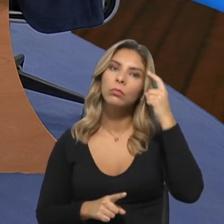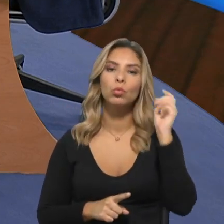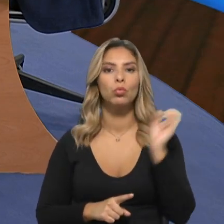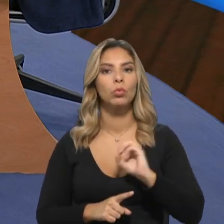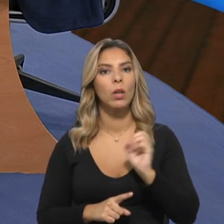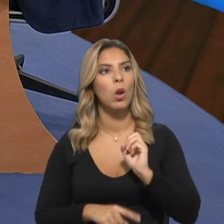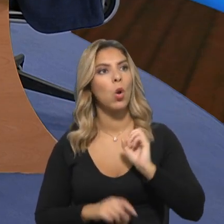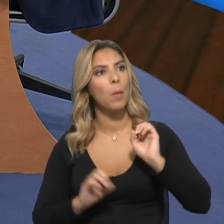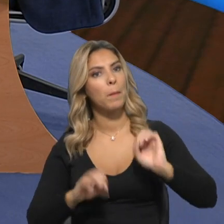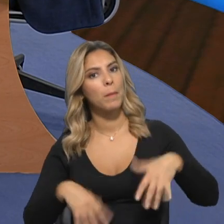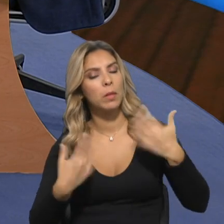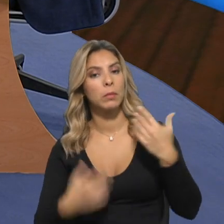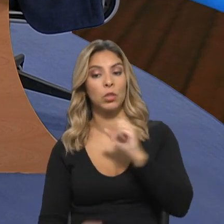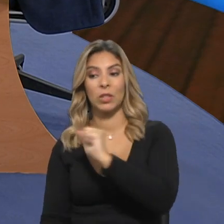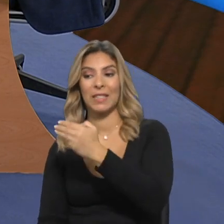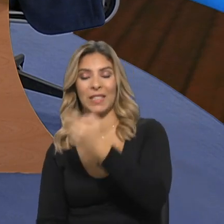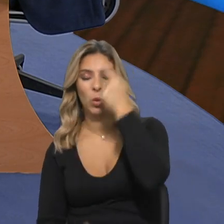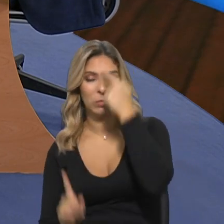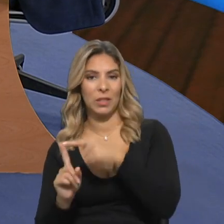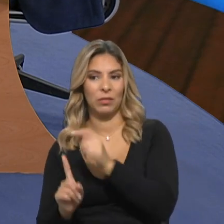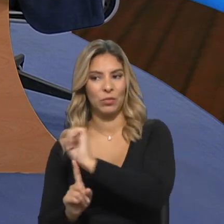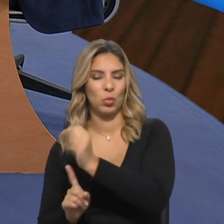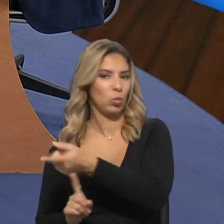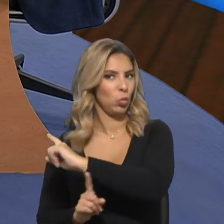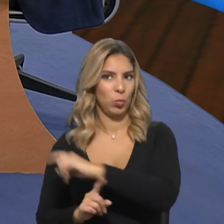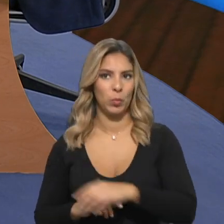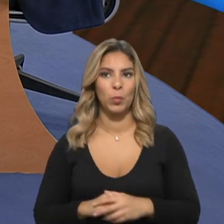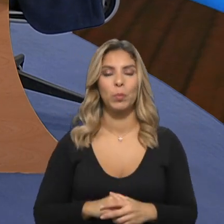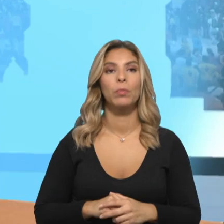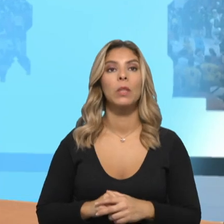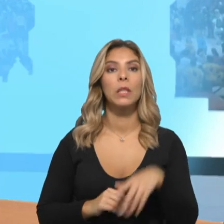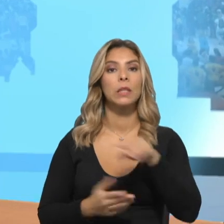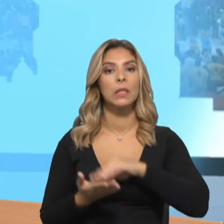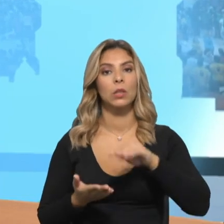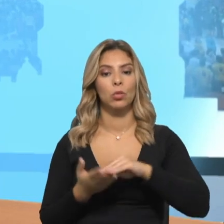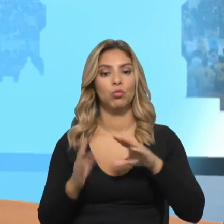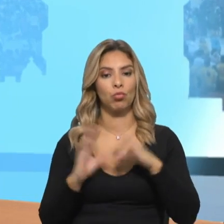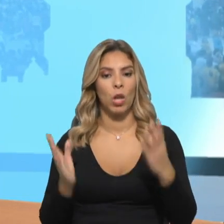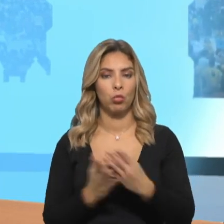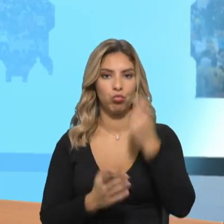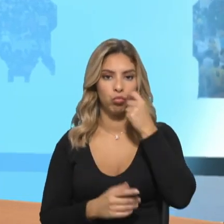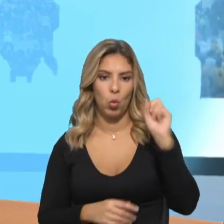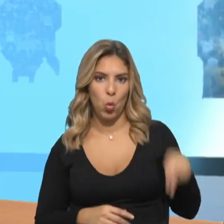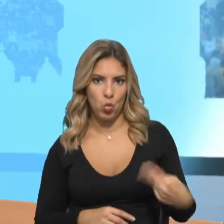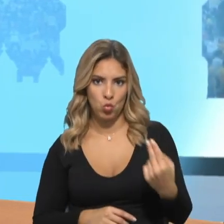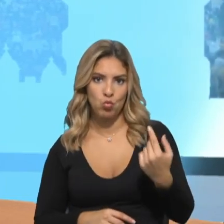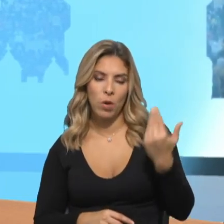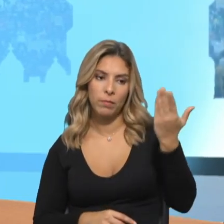primeira linha da ação do G7, digo eu. Olhamos o seu secretário-geral, António Guterres, que percebemos